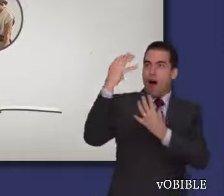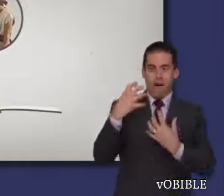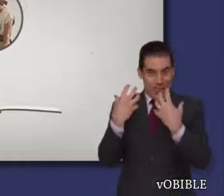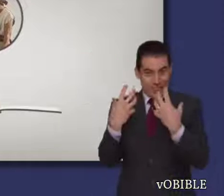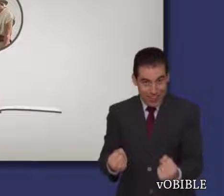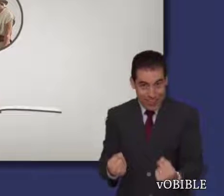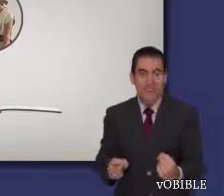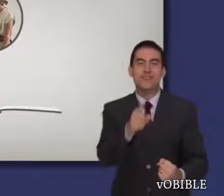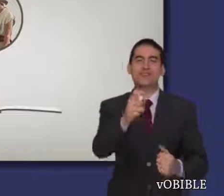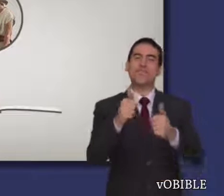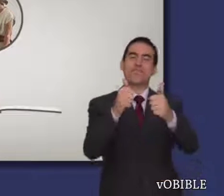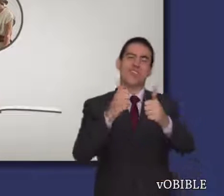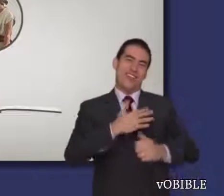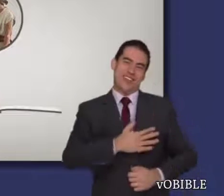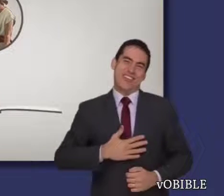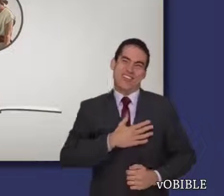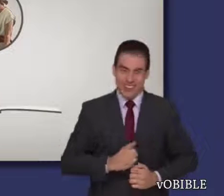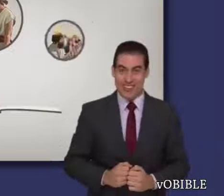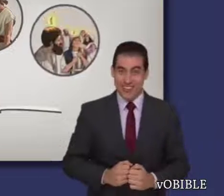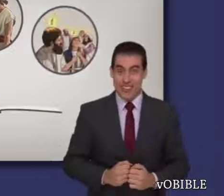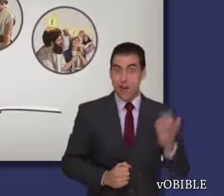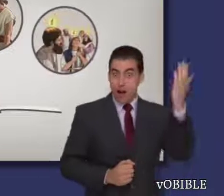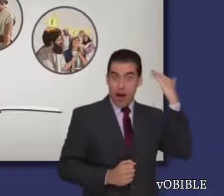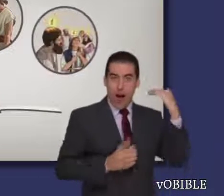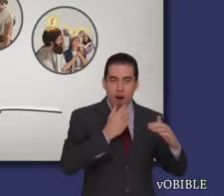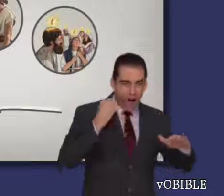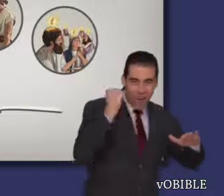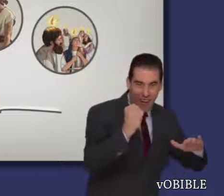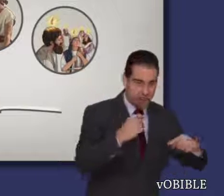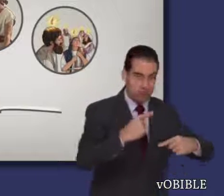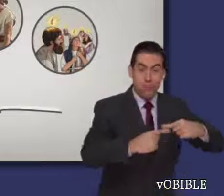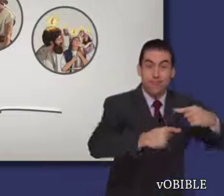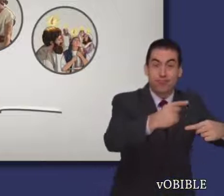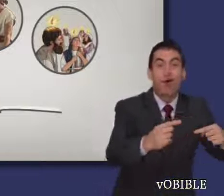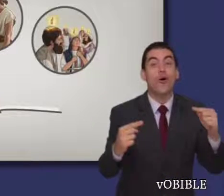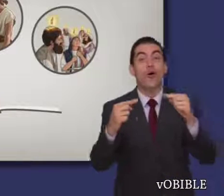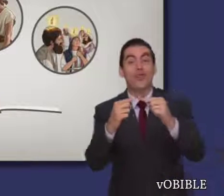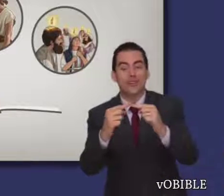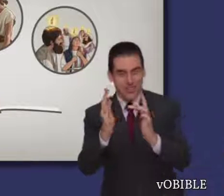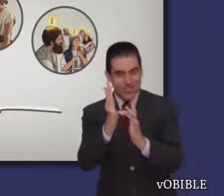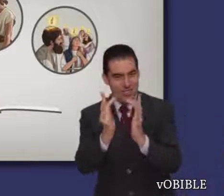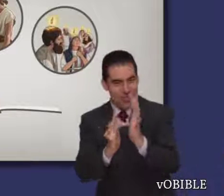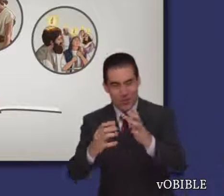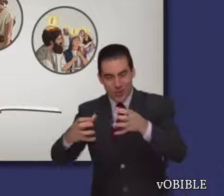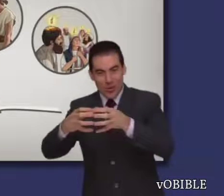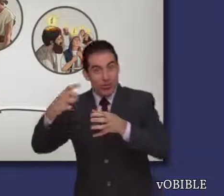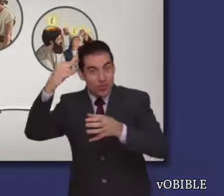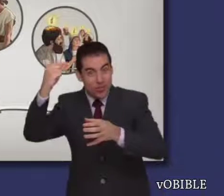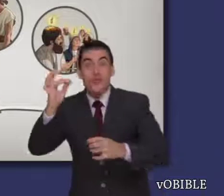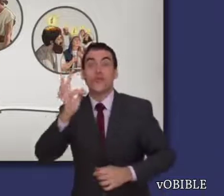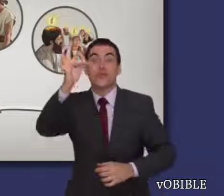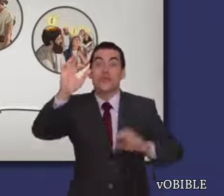mostram o fruto do Espírito de Deus só colhem coisas boas. E como Cristo e os co-herdeiros do seu reino eterno são